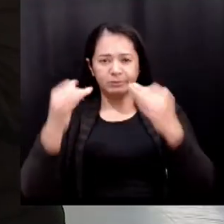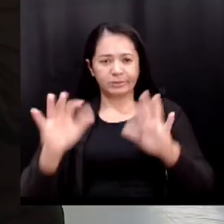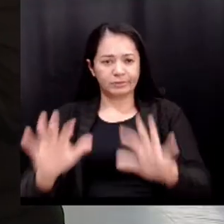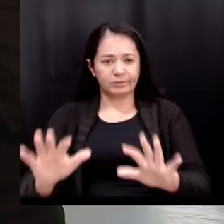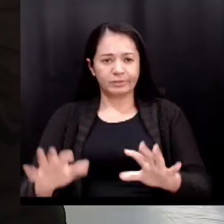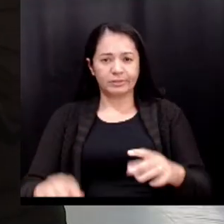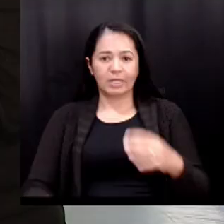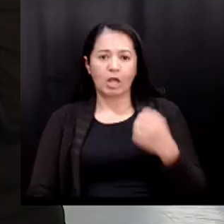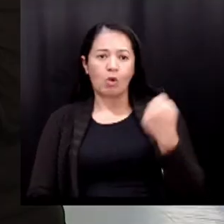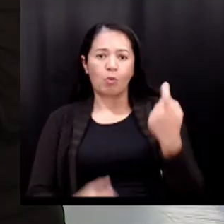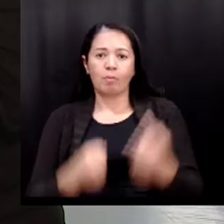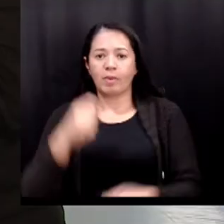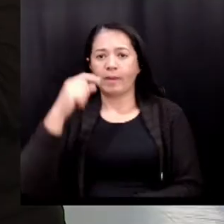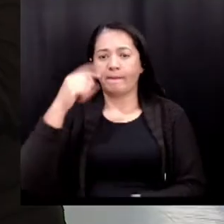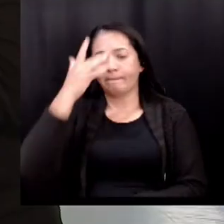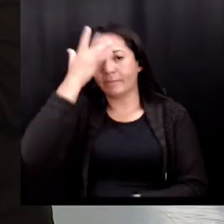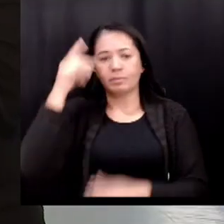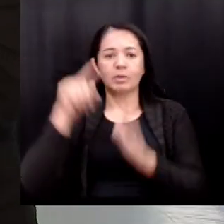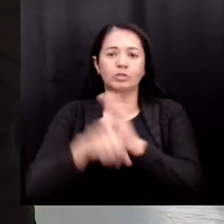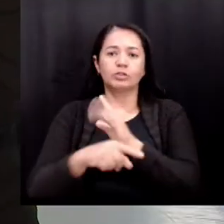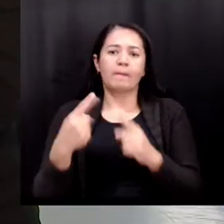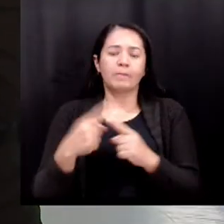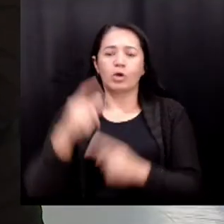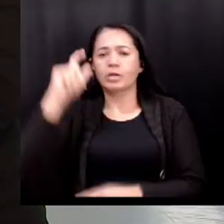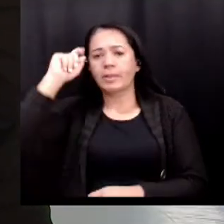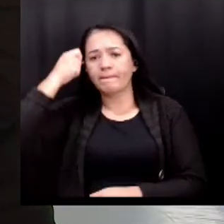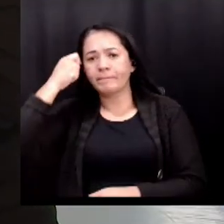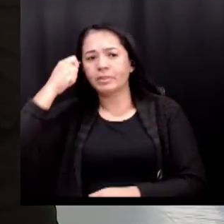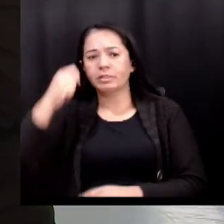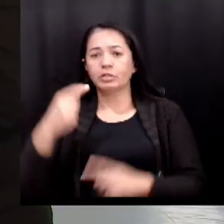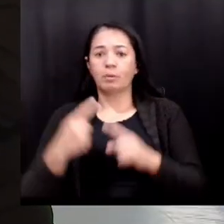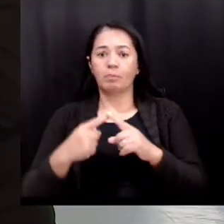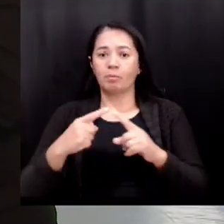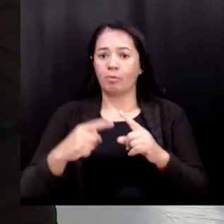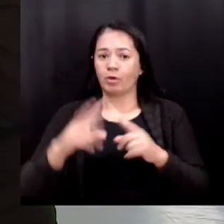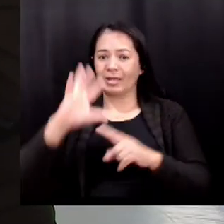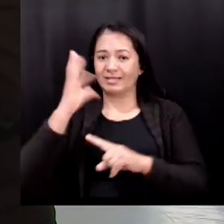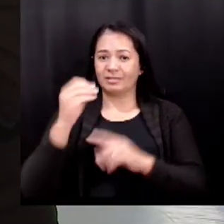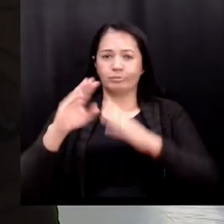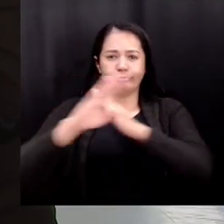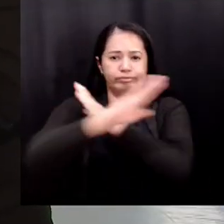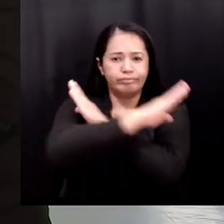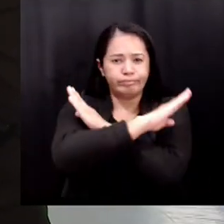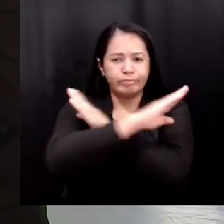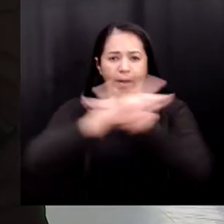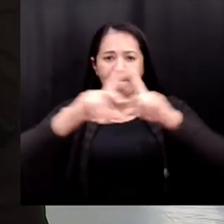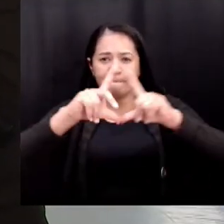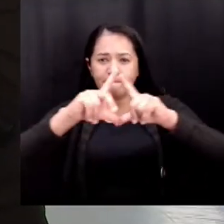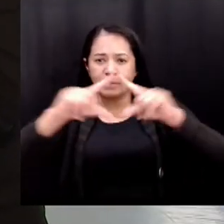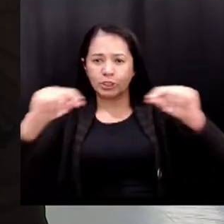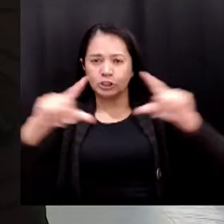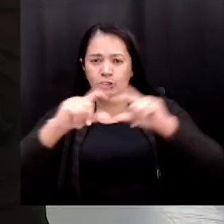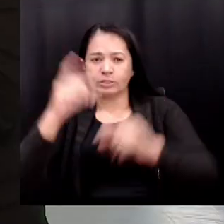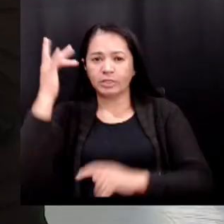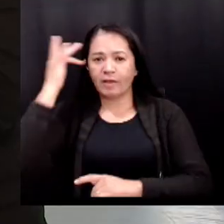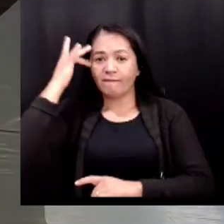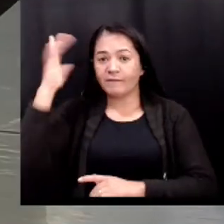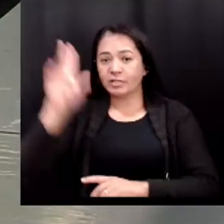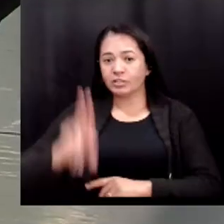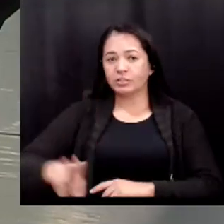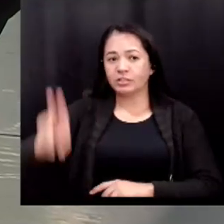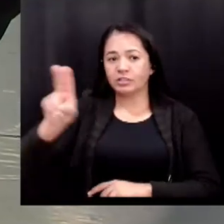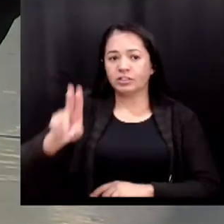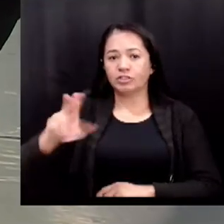ele é preto. As artes marciais tradicionais no Japão, pela facilidade de utilizar, pela facilidade